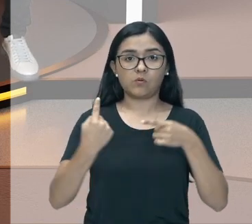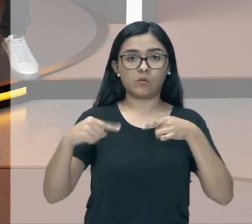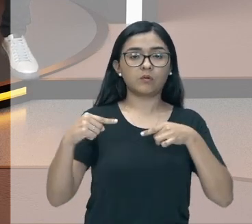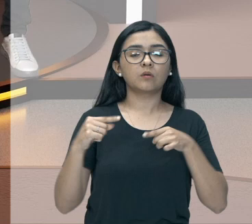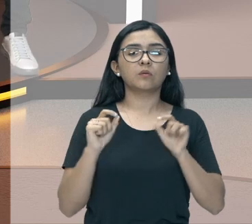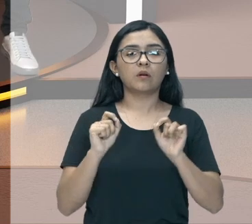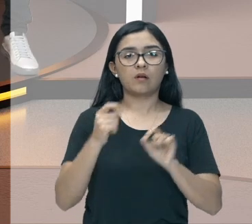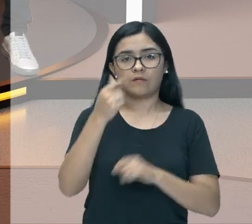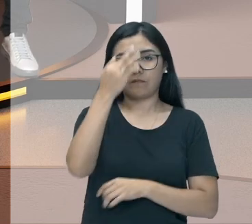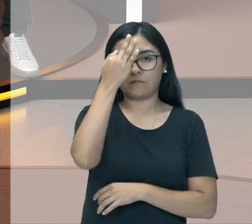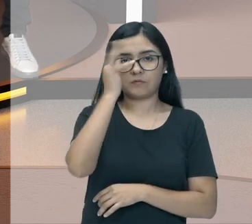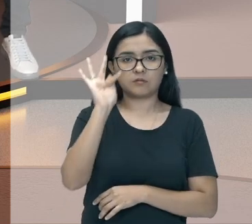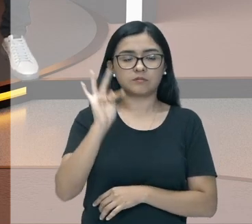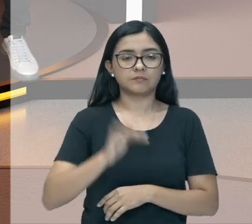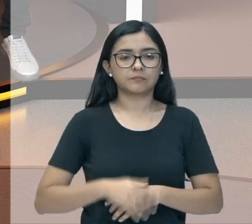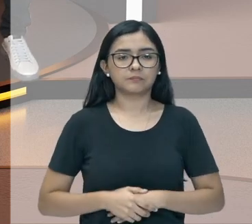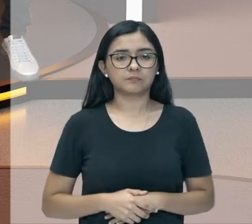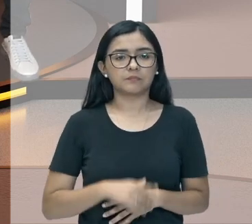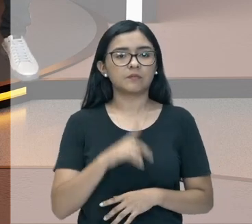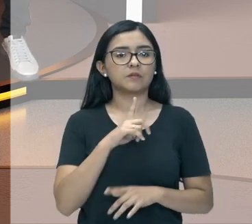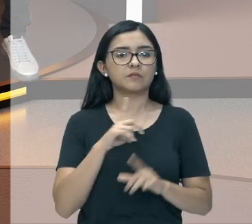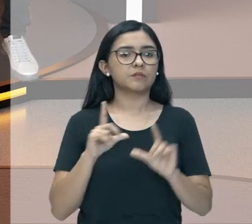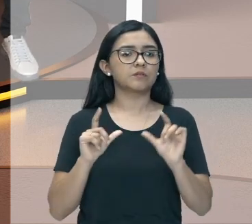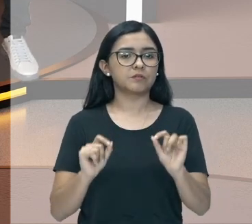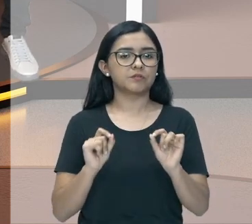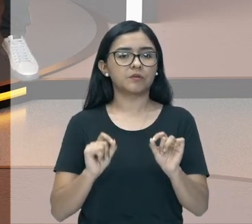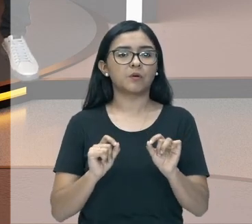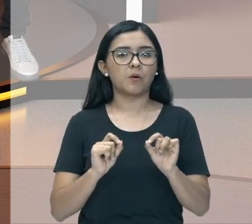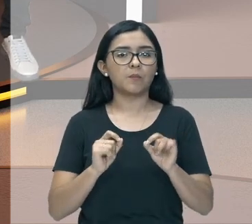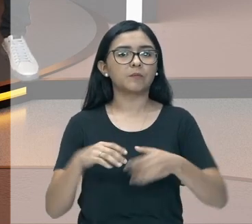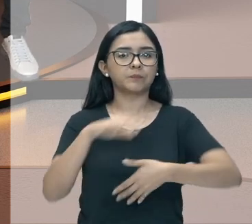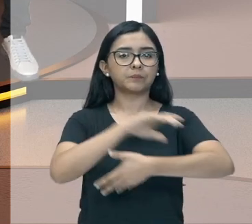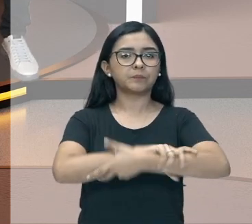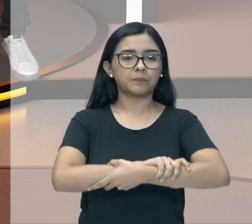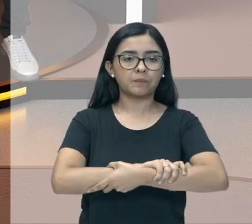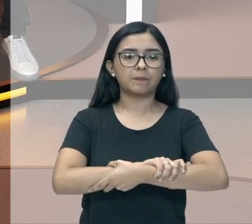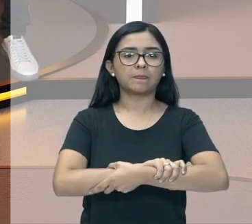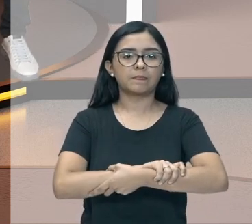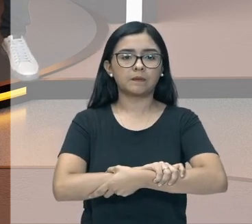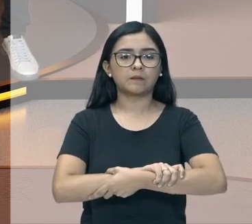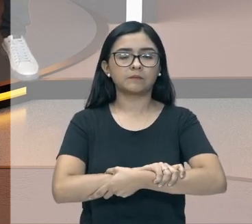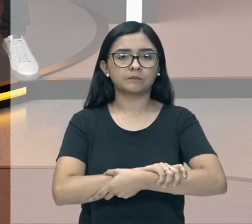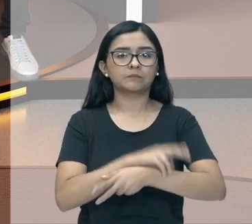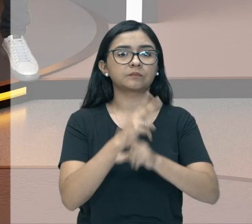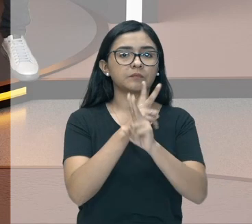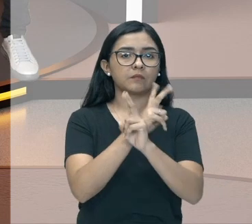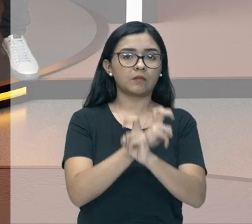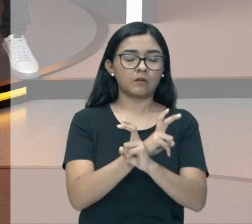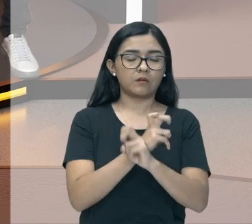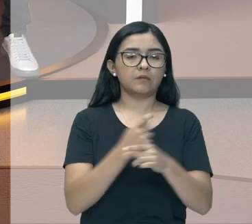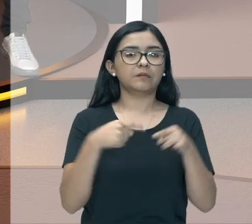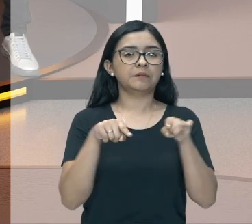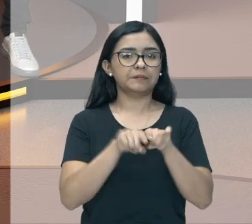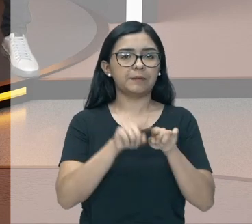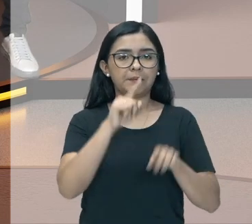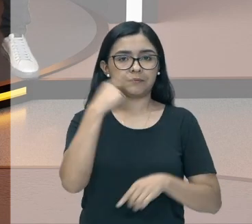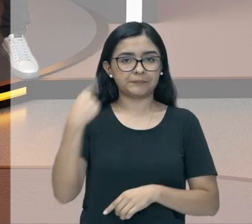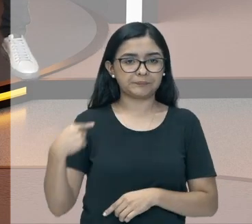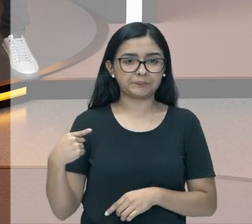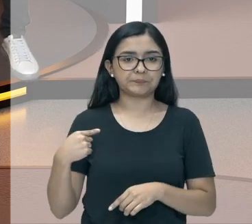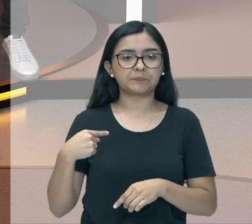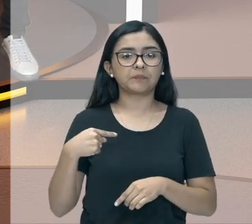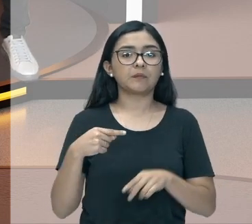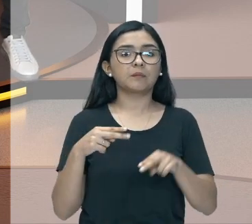lá? Que tinha como aliados a Áustria e a Rússia, pelo controle de regiões